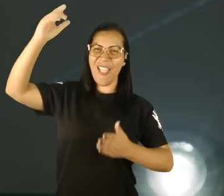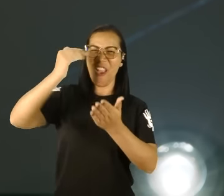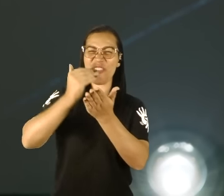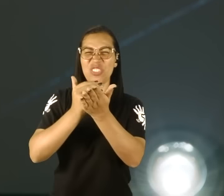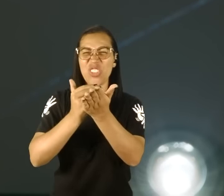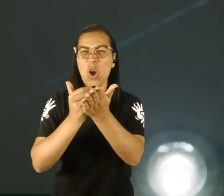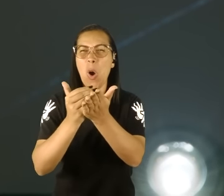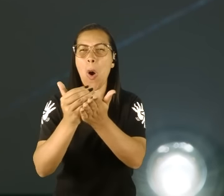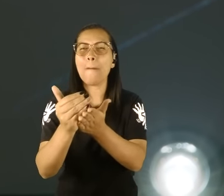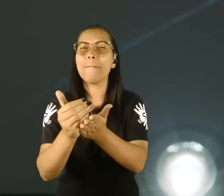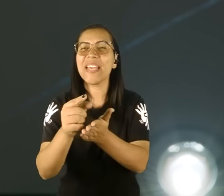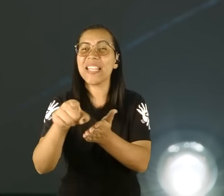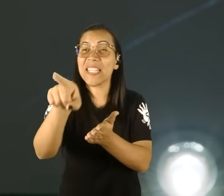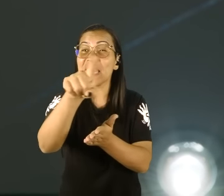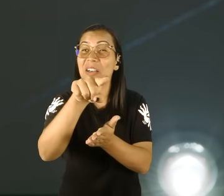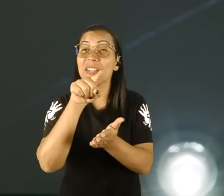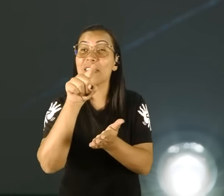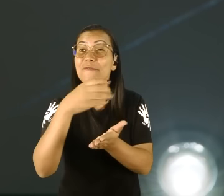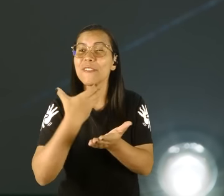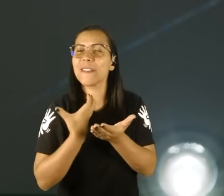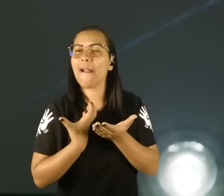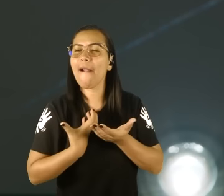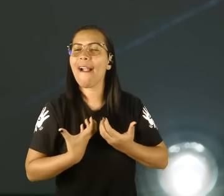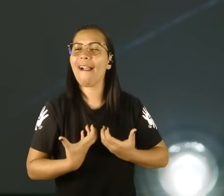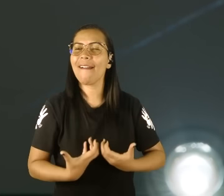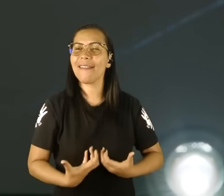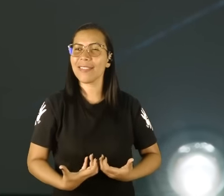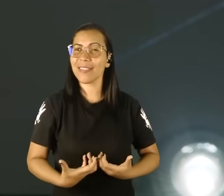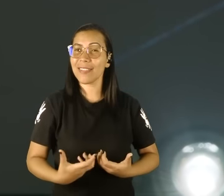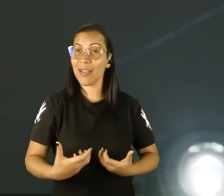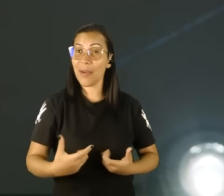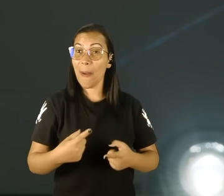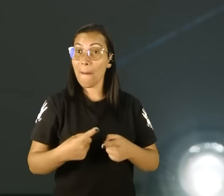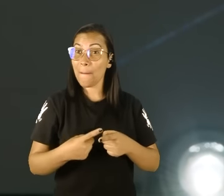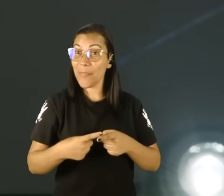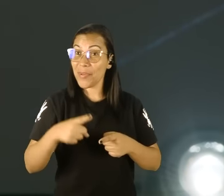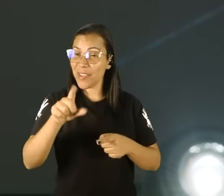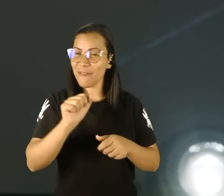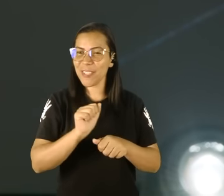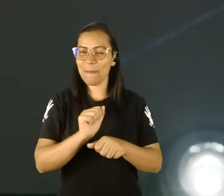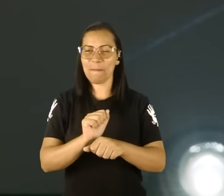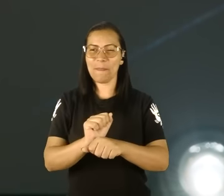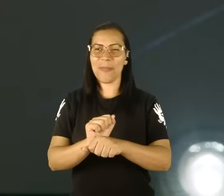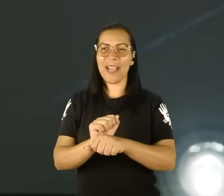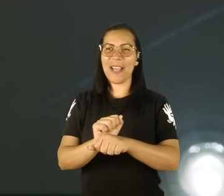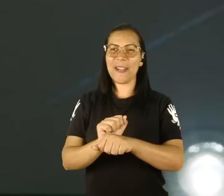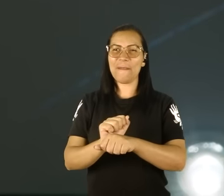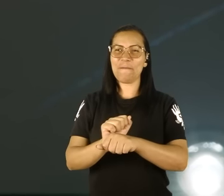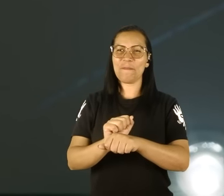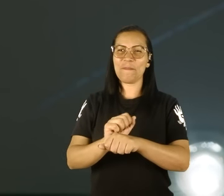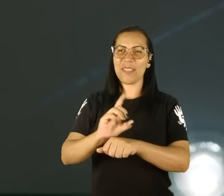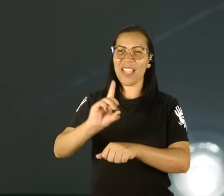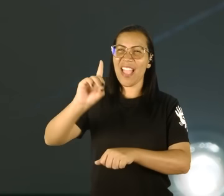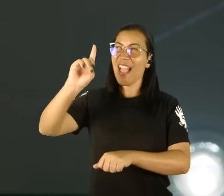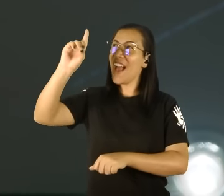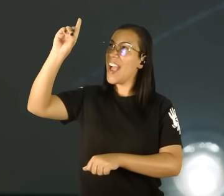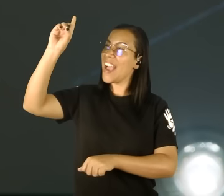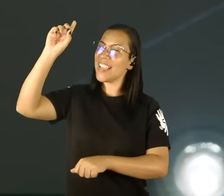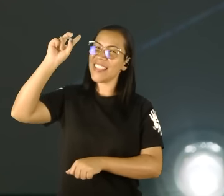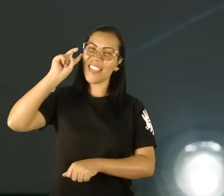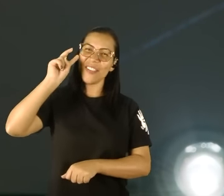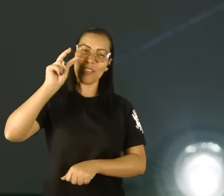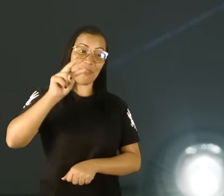Cansar de ser independente. Cansar de ter uma vida dupla. Cansar de levar as coisas de